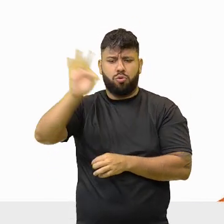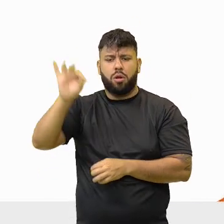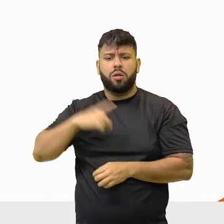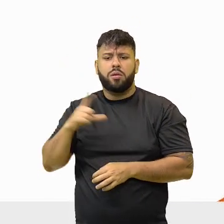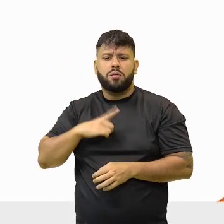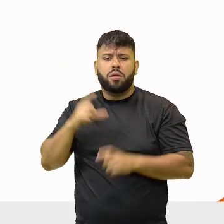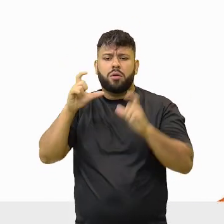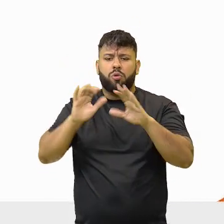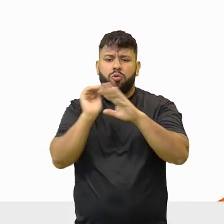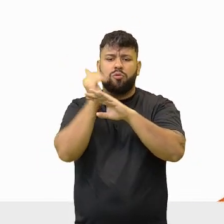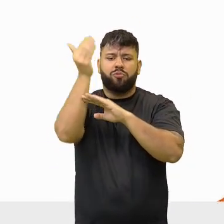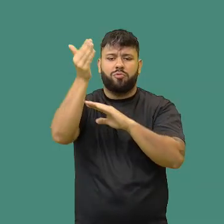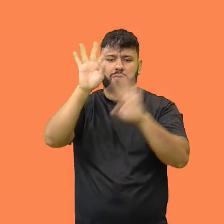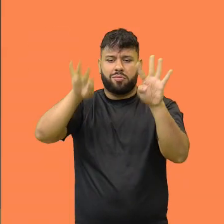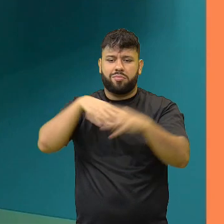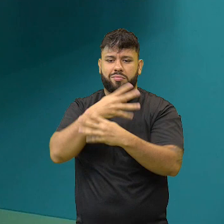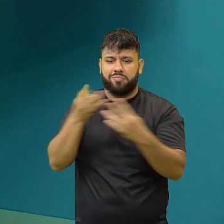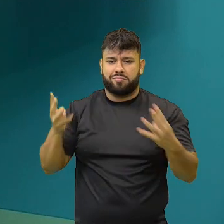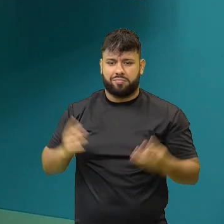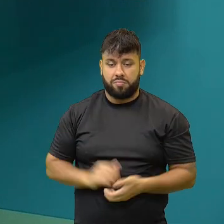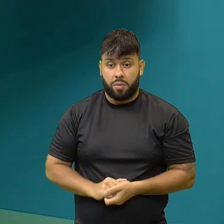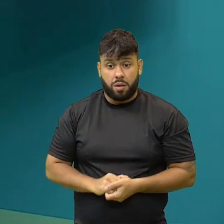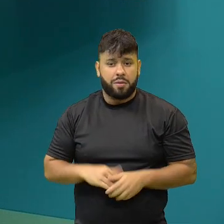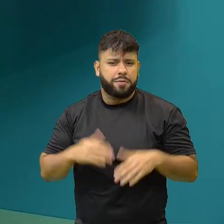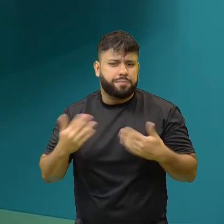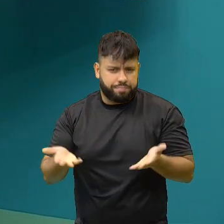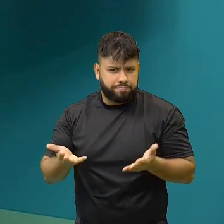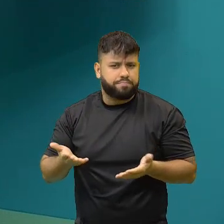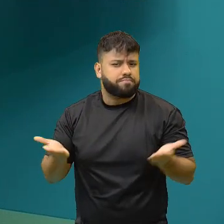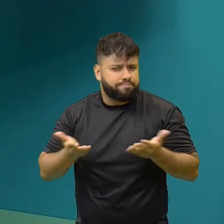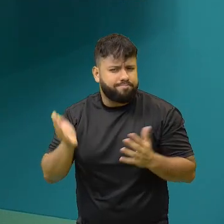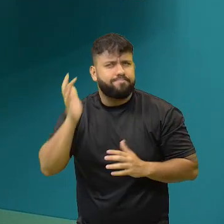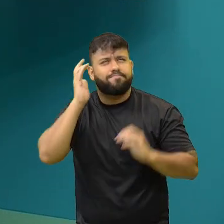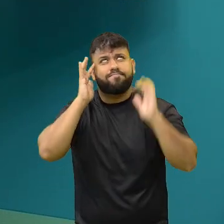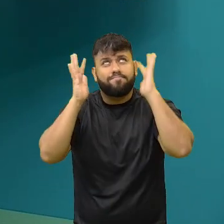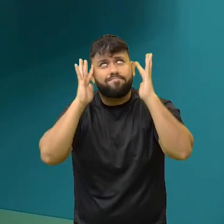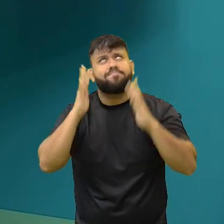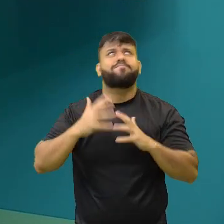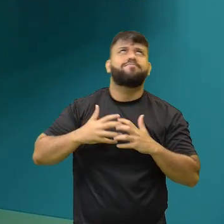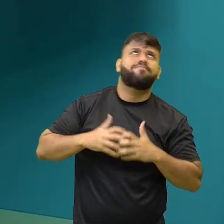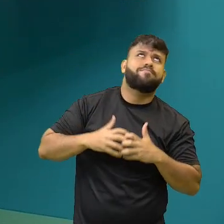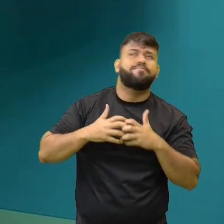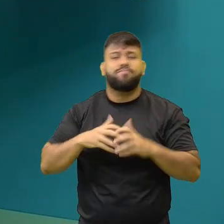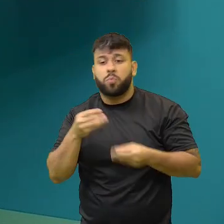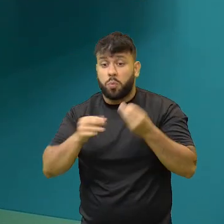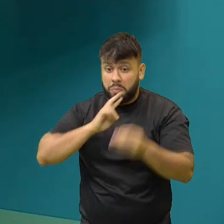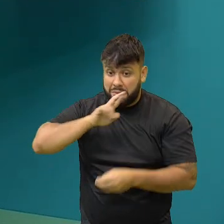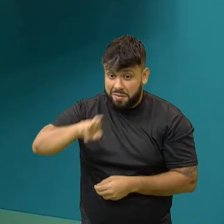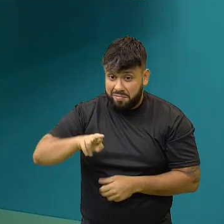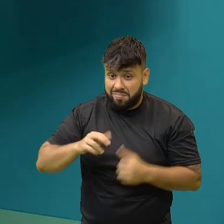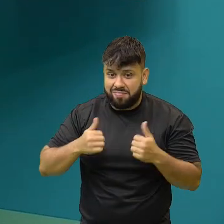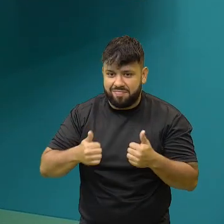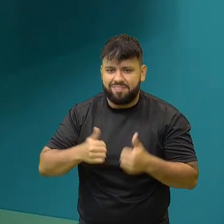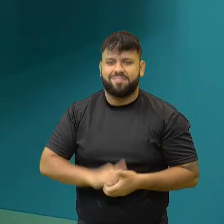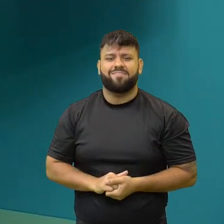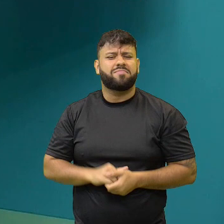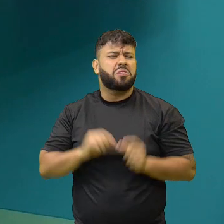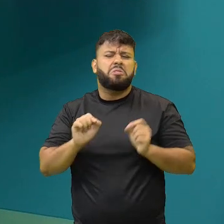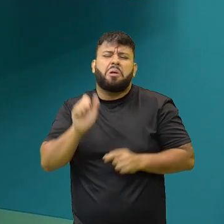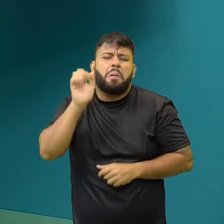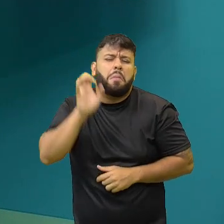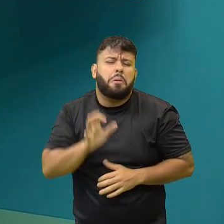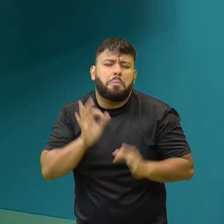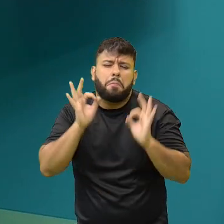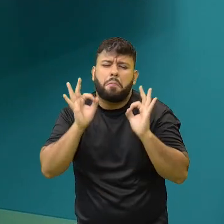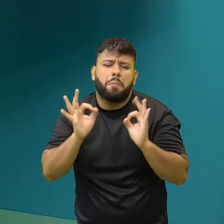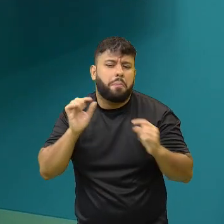na superfície externa da gaiola. Bem, vamos lá então, meu aluno. Agora a gente tem que saber responder essa questão, correto? Qual das alternativas seria a certa?